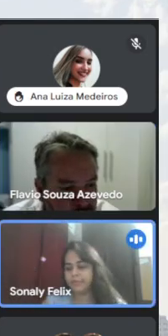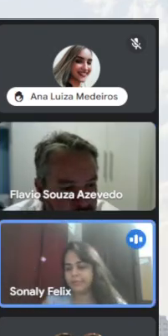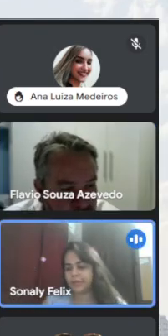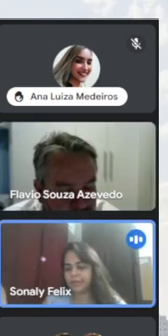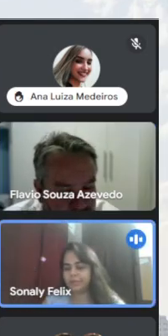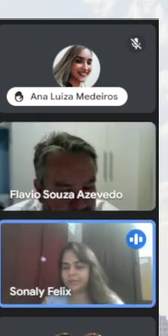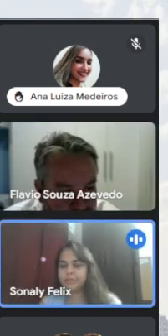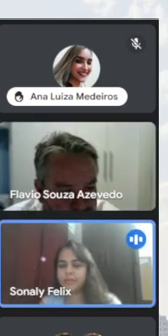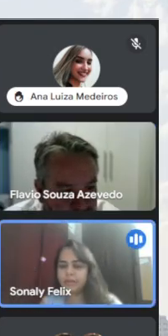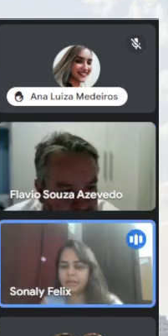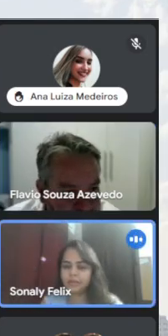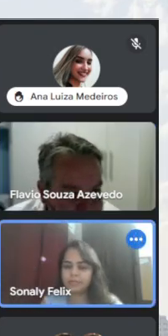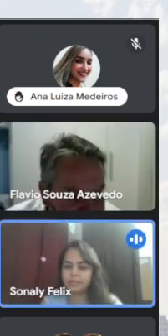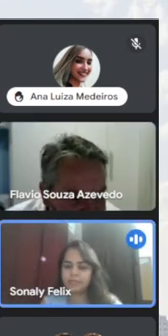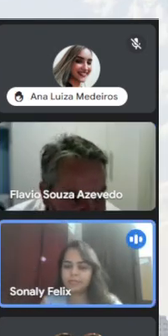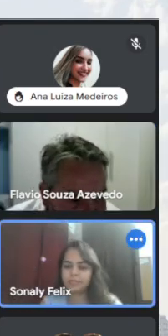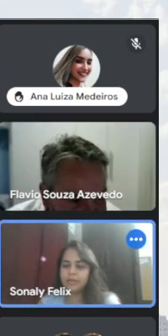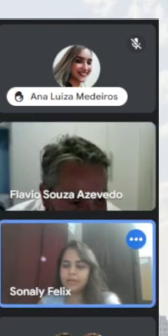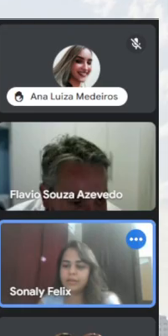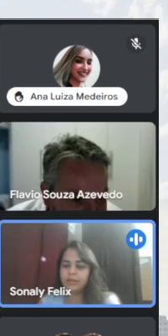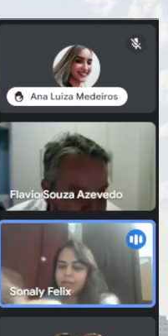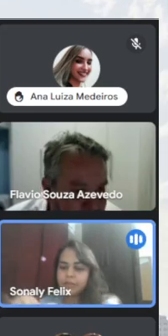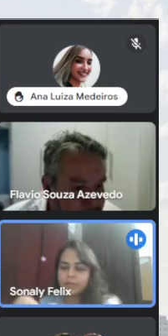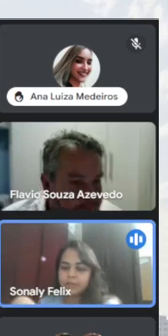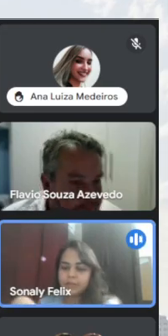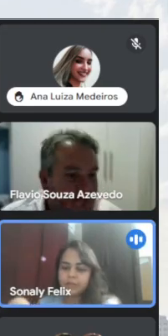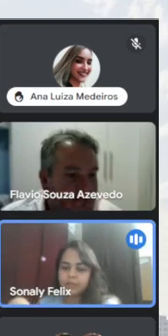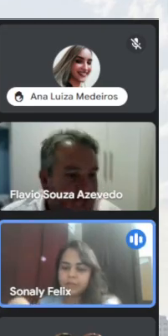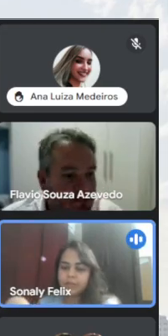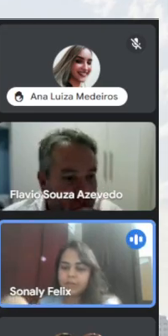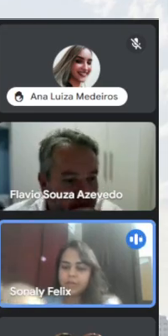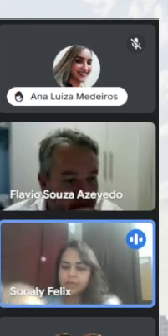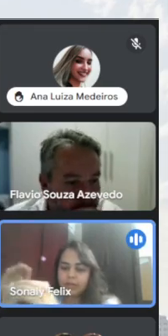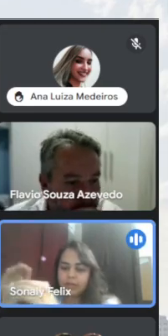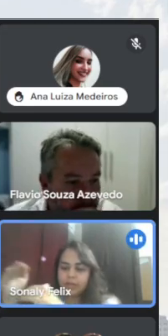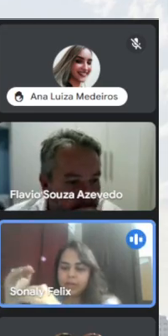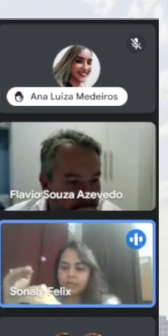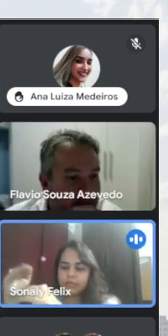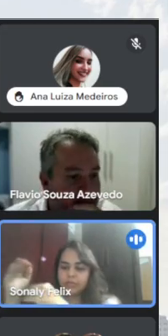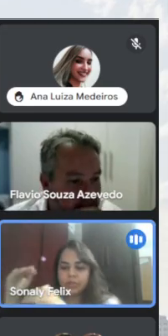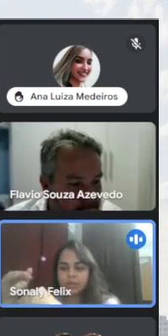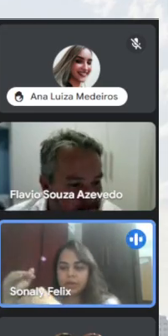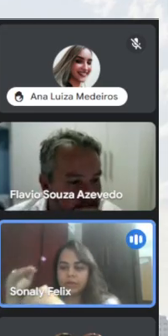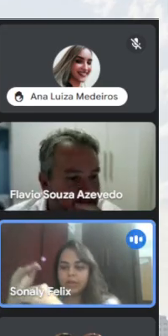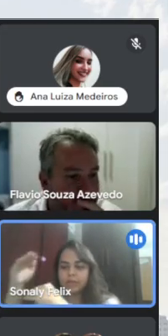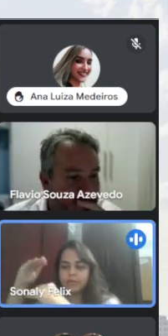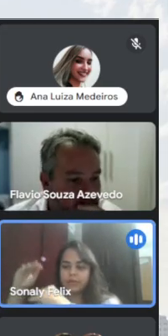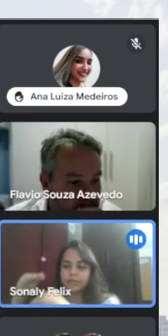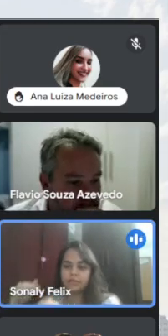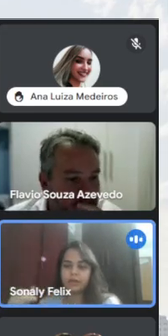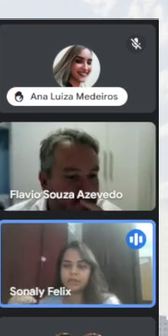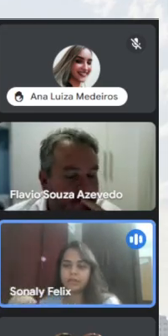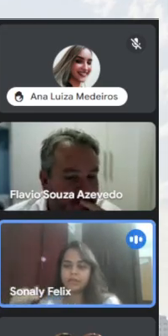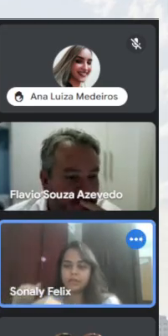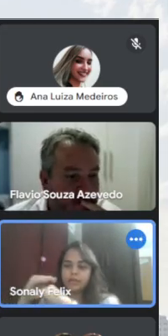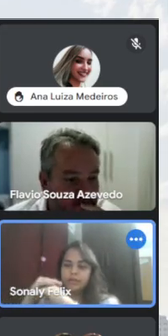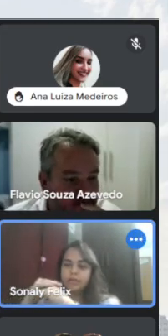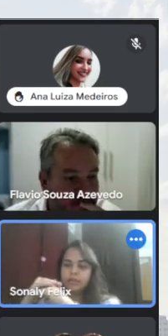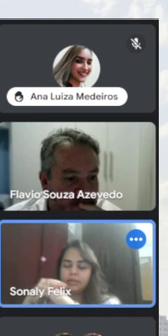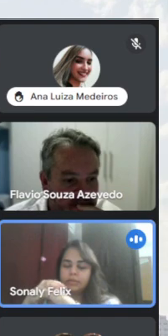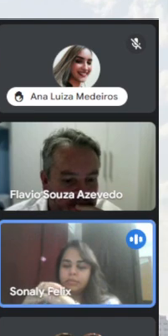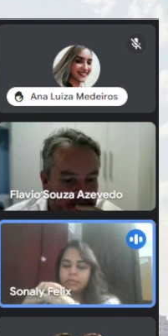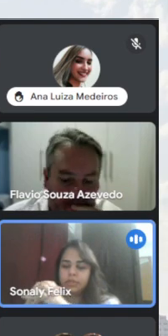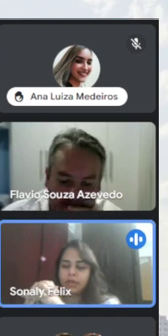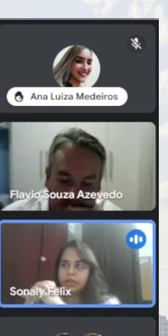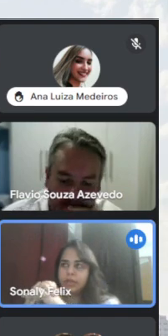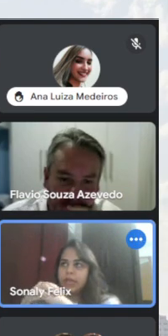eu achei bem semelhante com uma parte da estação de tratamento de água, né? Que tem o substrato ali, as diferentes camadas